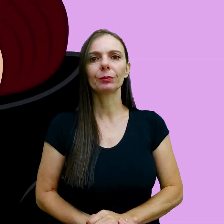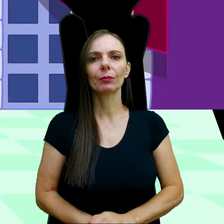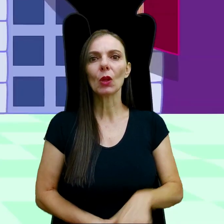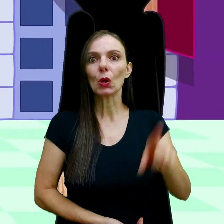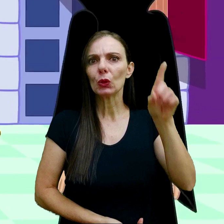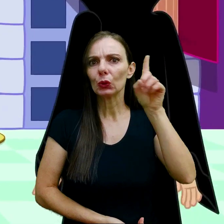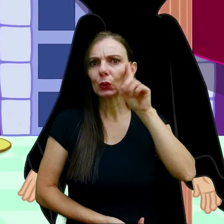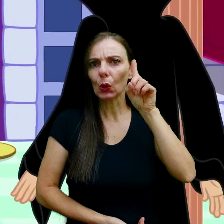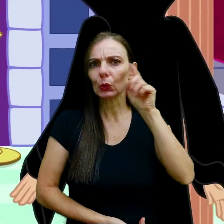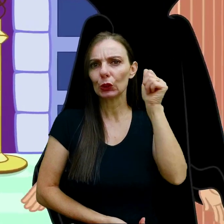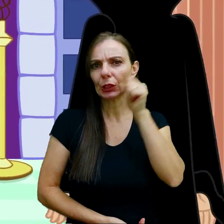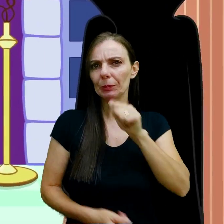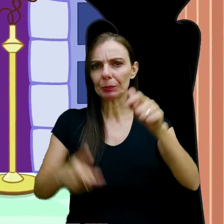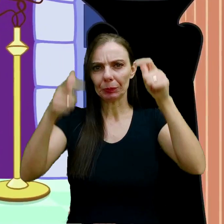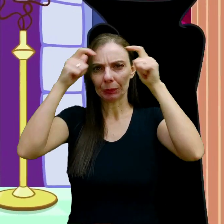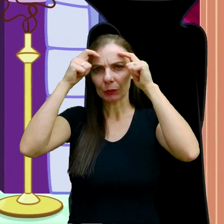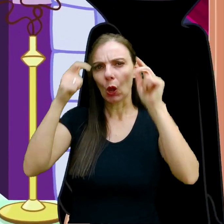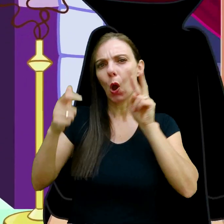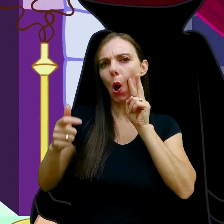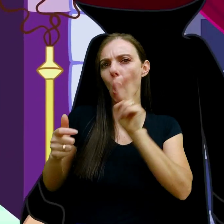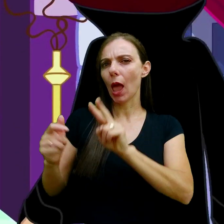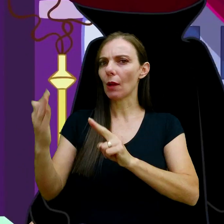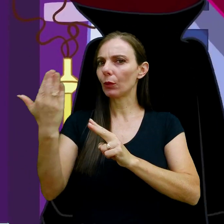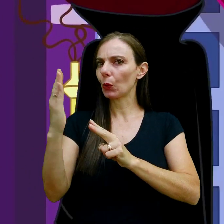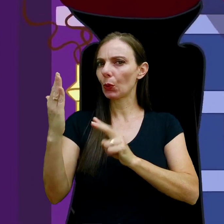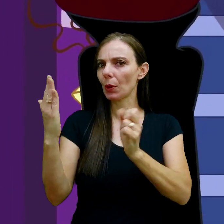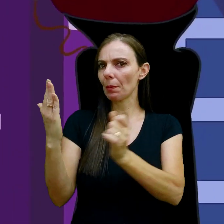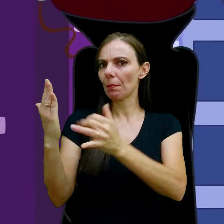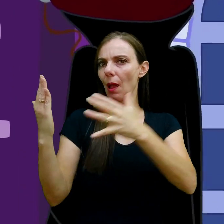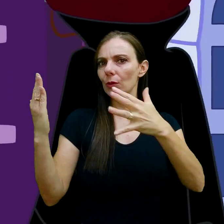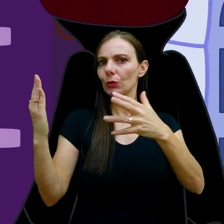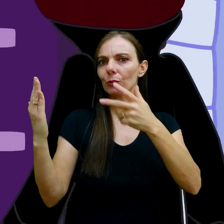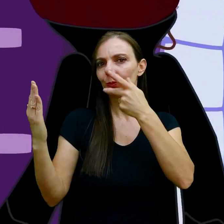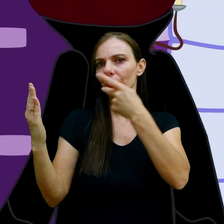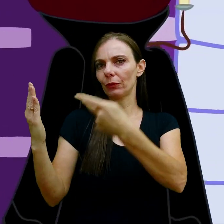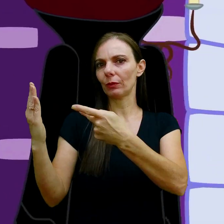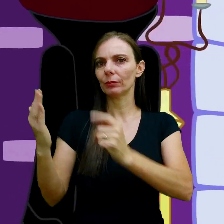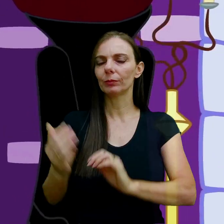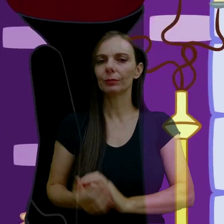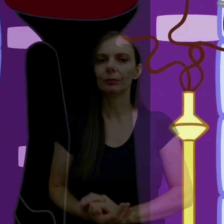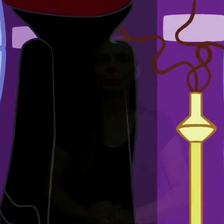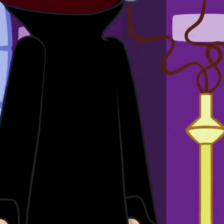Todo dia, a rainha olhava em seu espelho mágico e dizia,